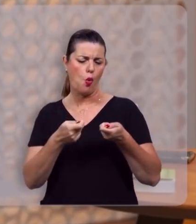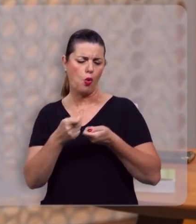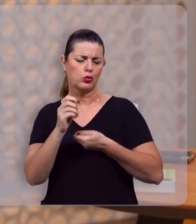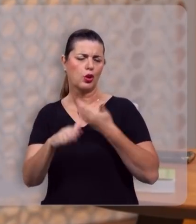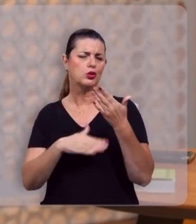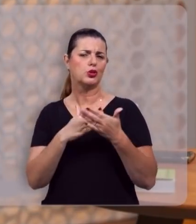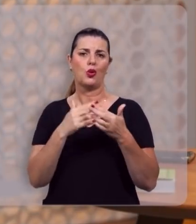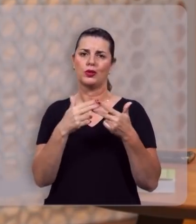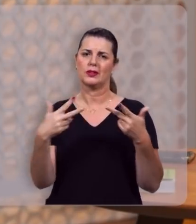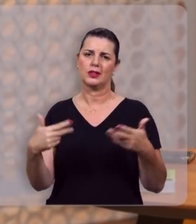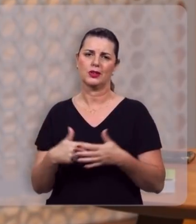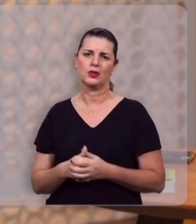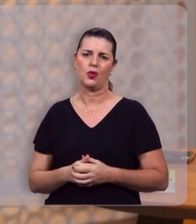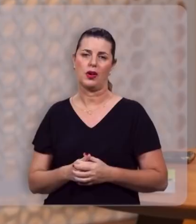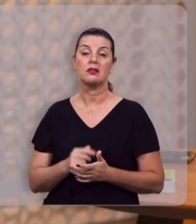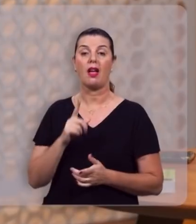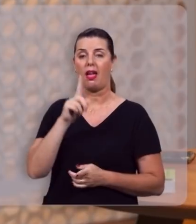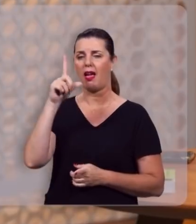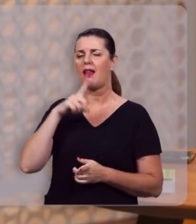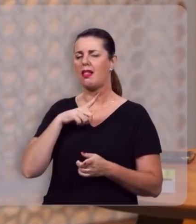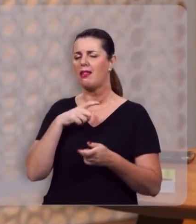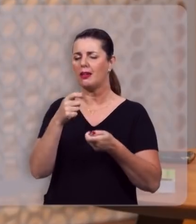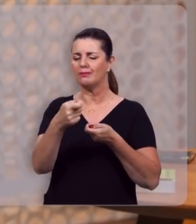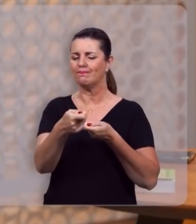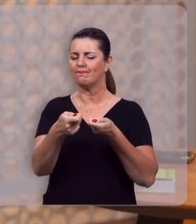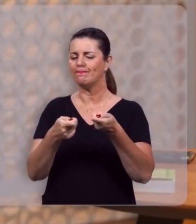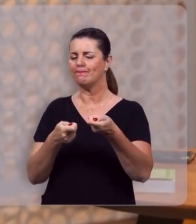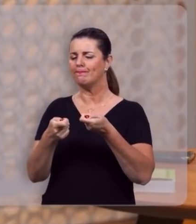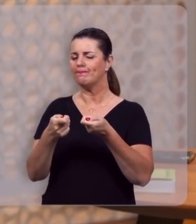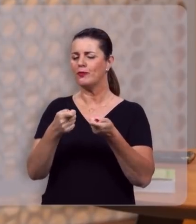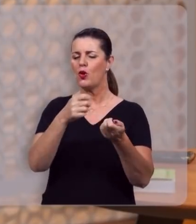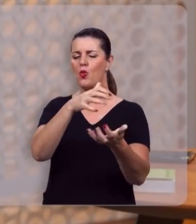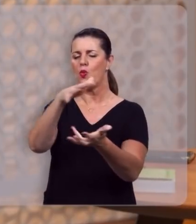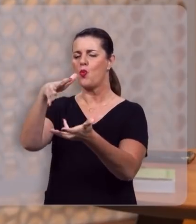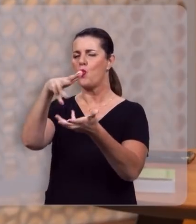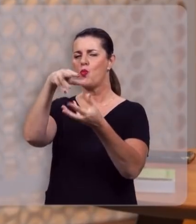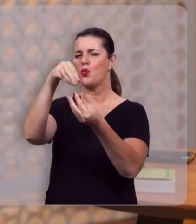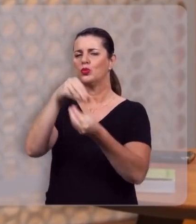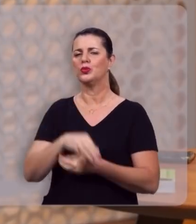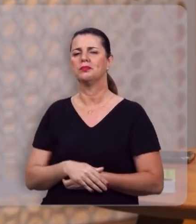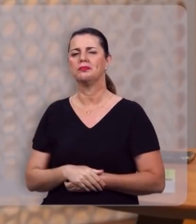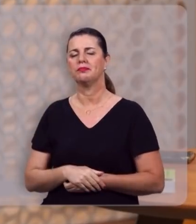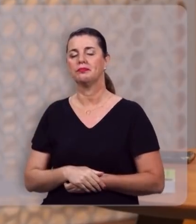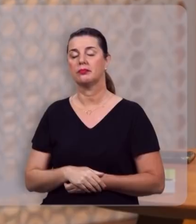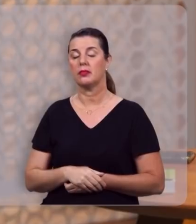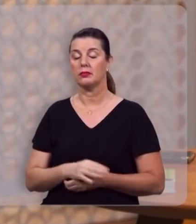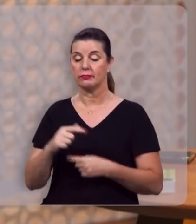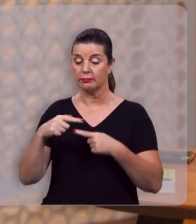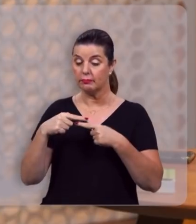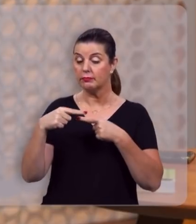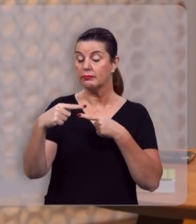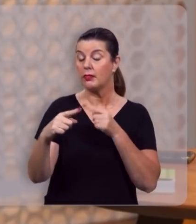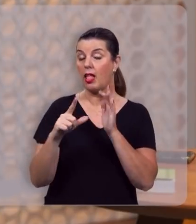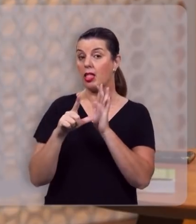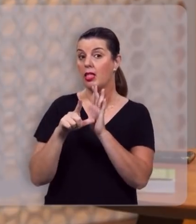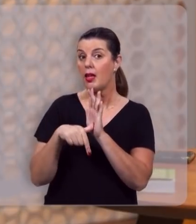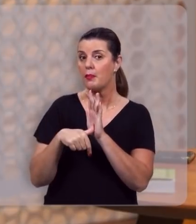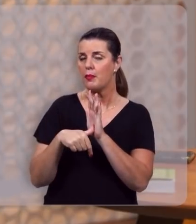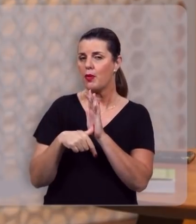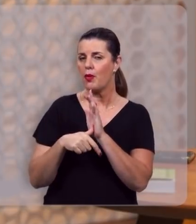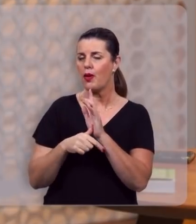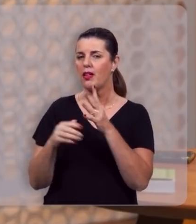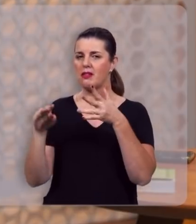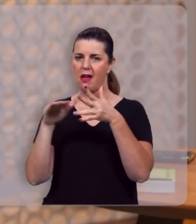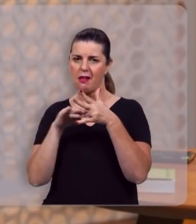está no controle de todas as coisas. Ele tem as rédeas que regem o universo. Daqui a pouquinho,